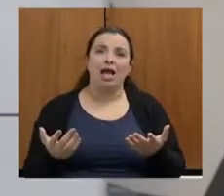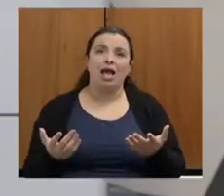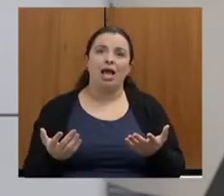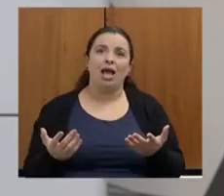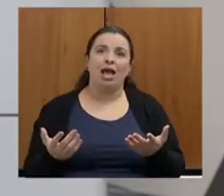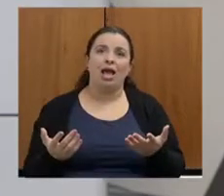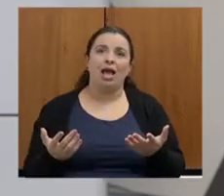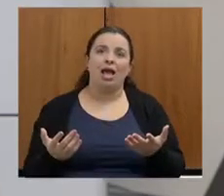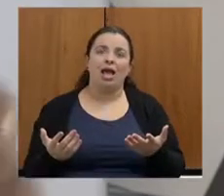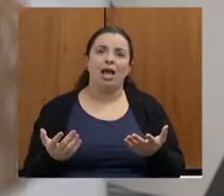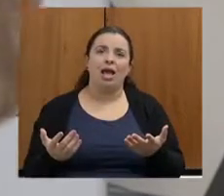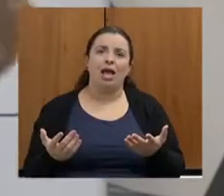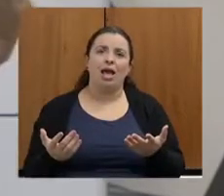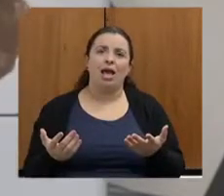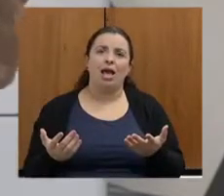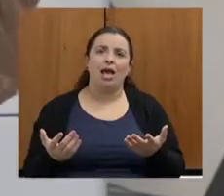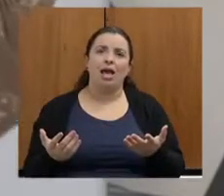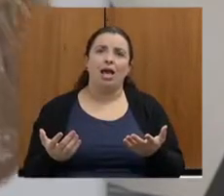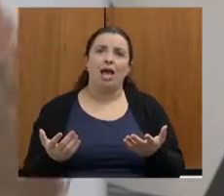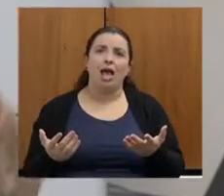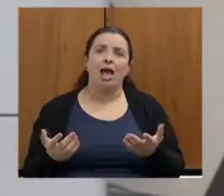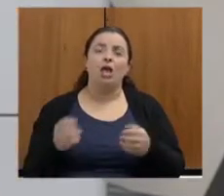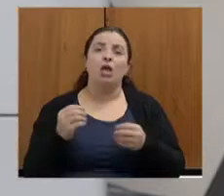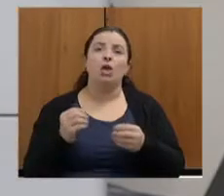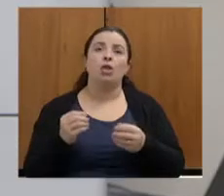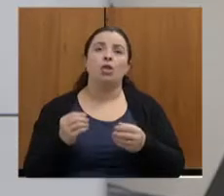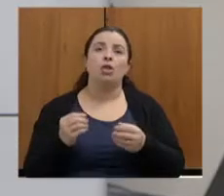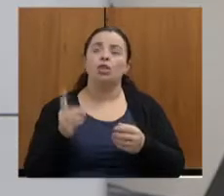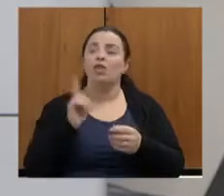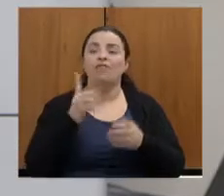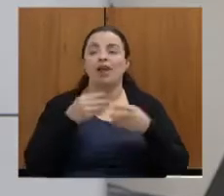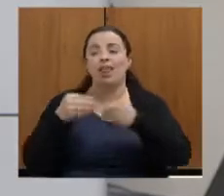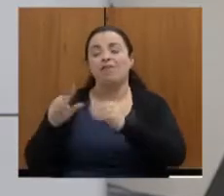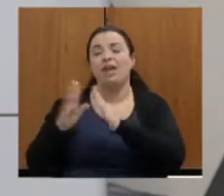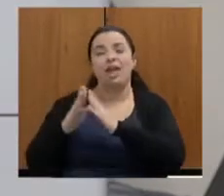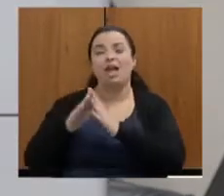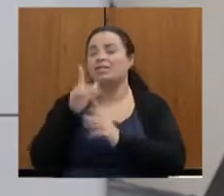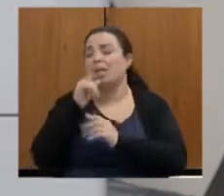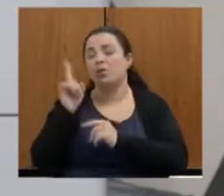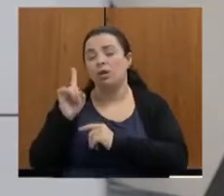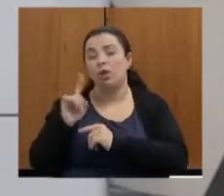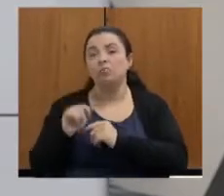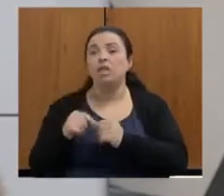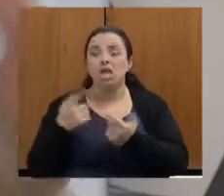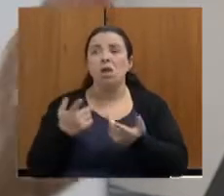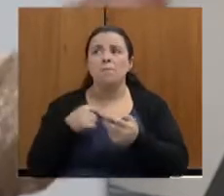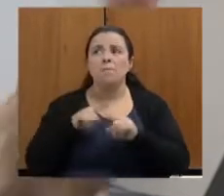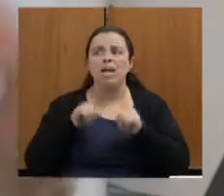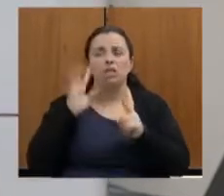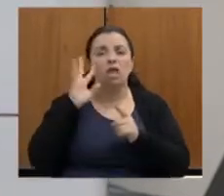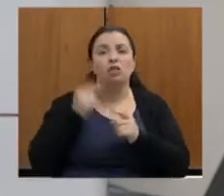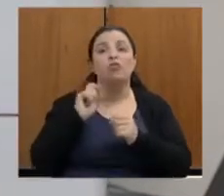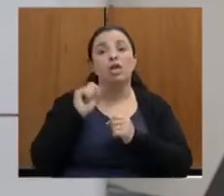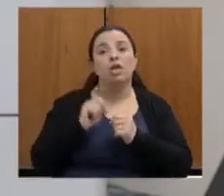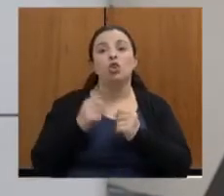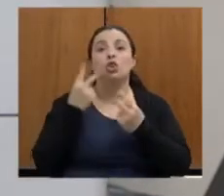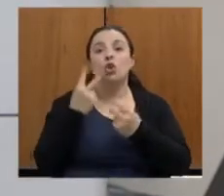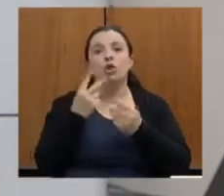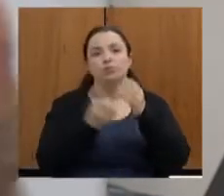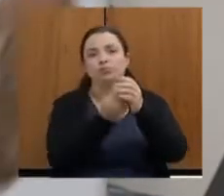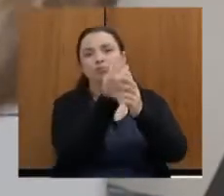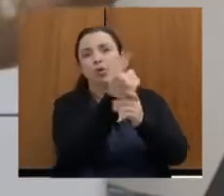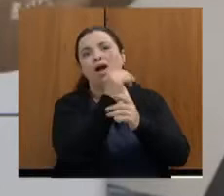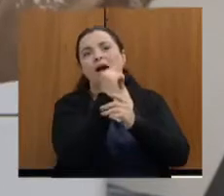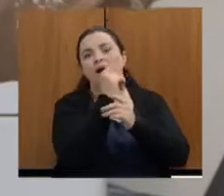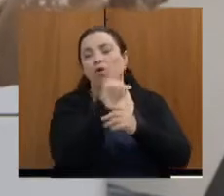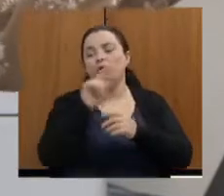chafariz vão ser dois no Ponto Alto do mutirão e no ponto baixo né e o que a gente fica imaginando e nas vocês viram nas imagens estão vendo